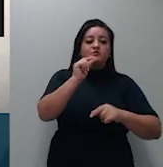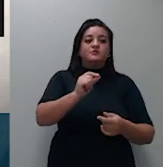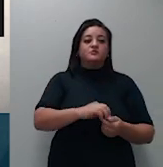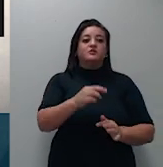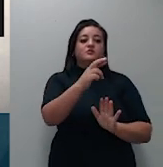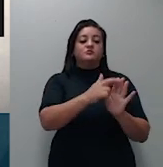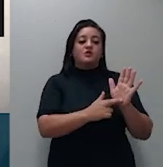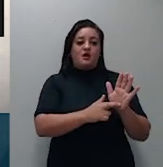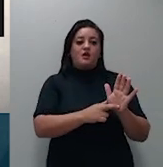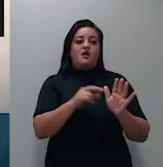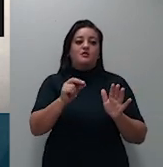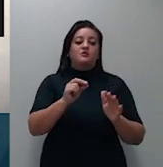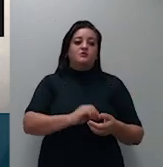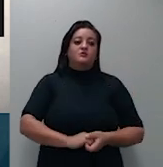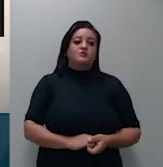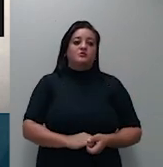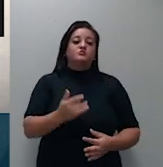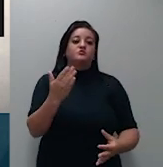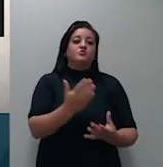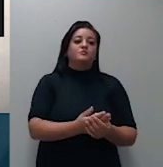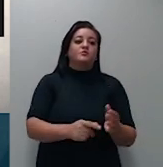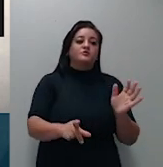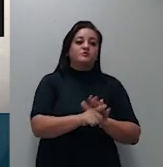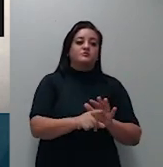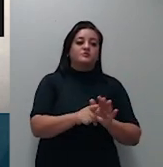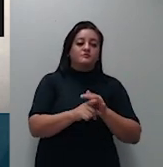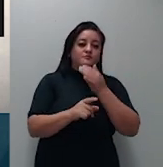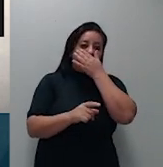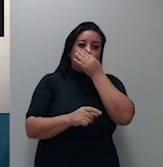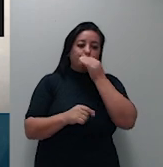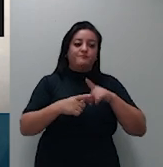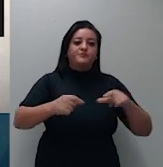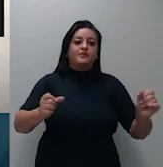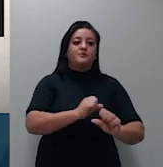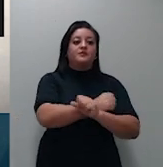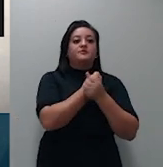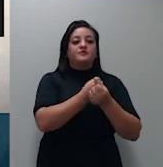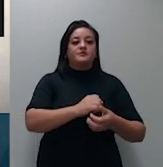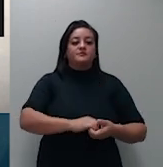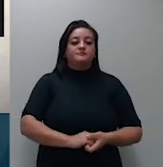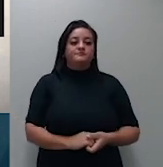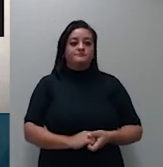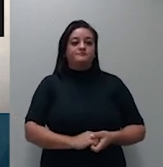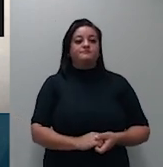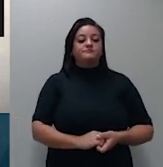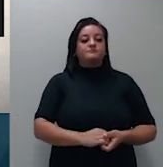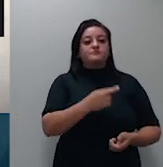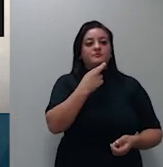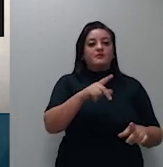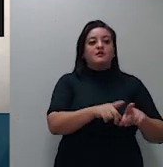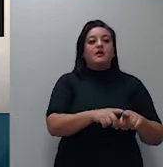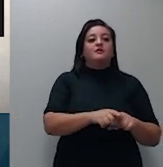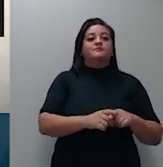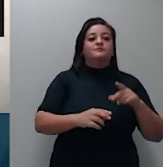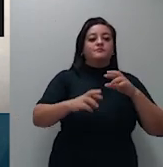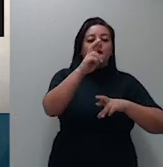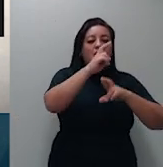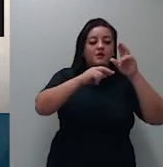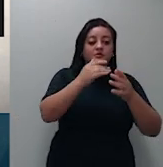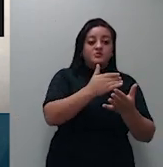devido processo legal do contraditório e da ampla defesa descobrir que impede que o decreto judicial